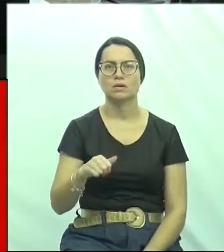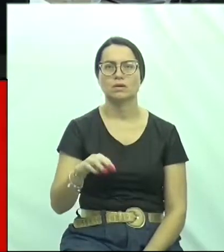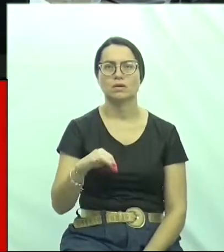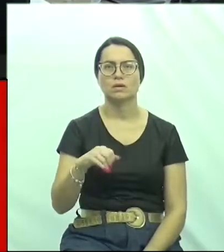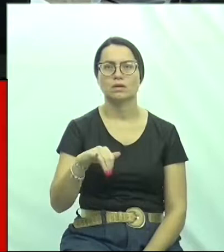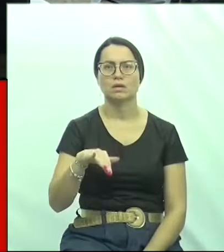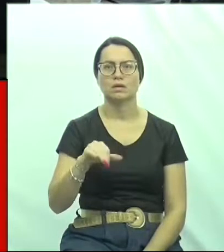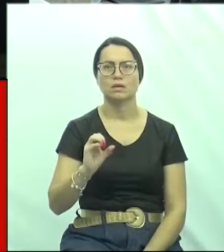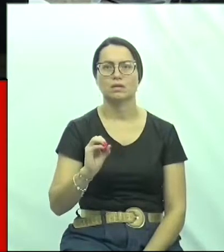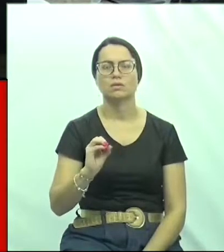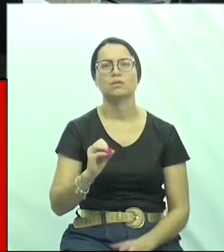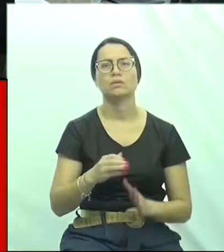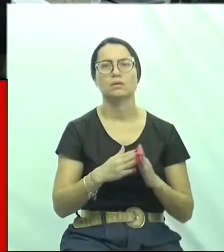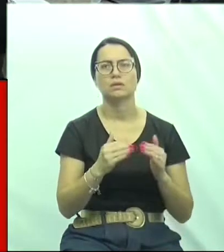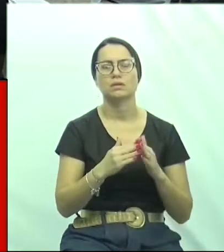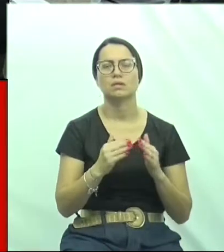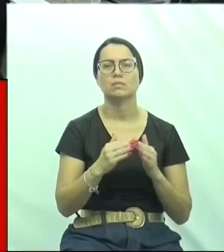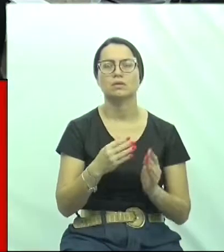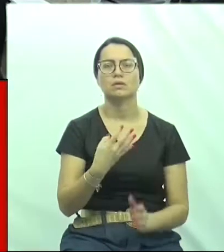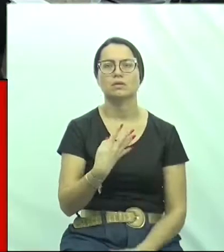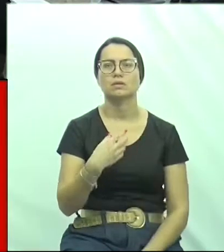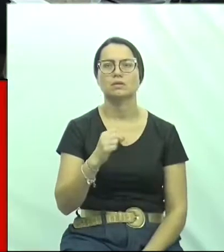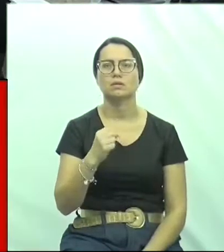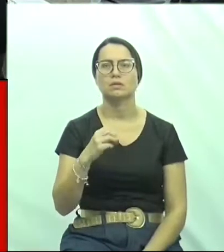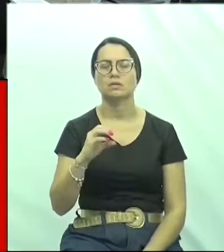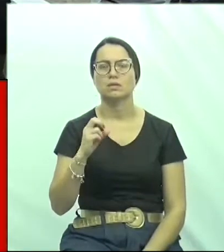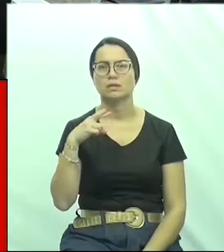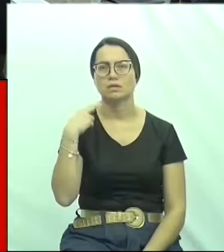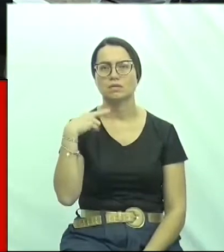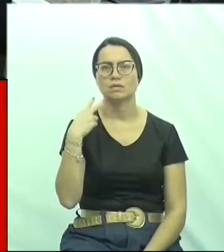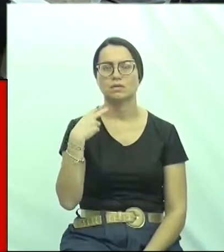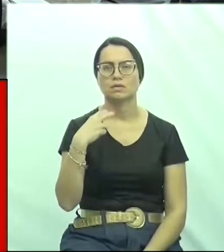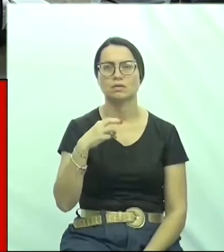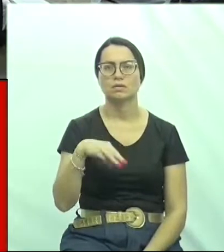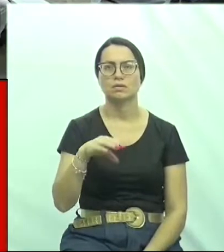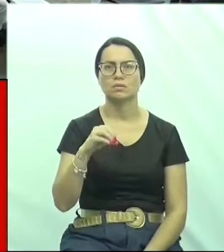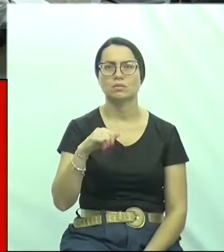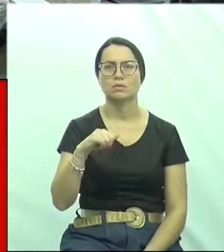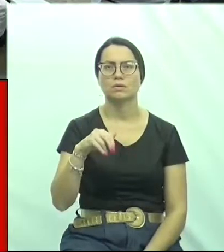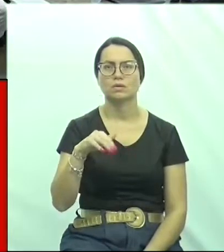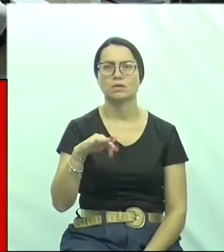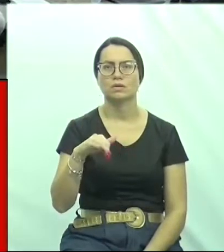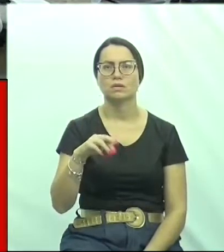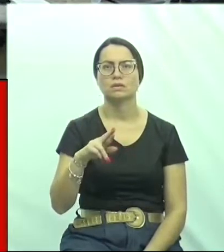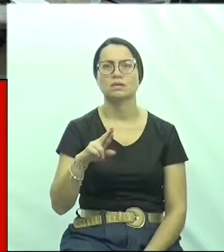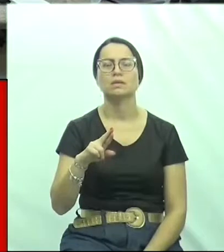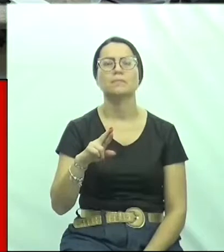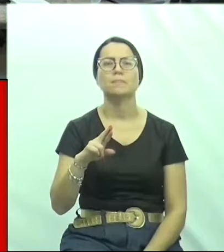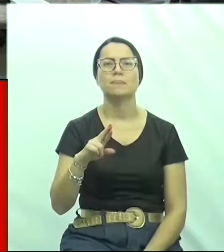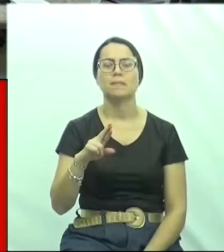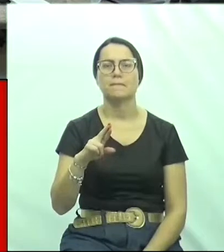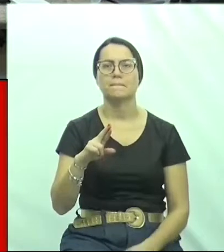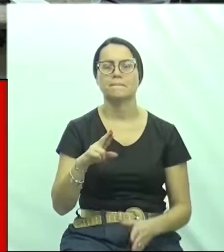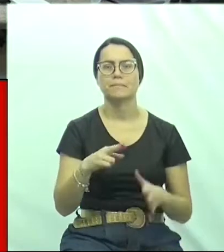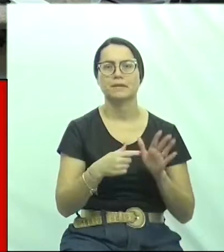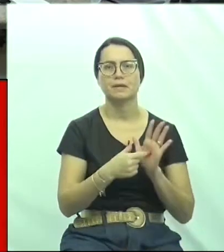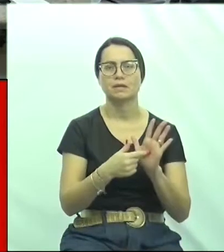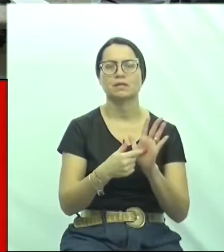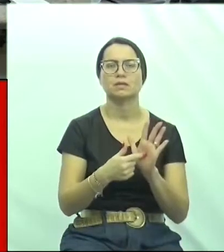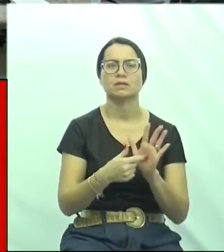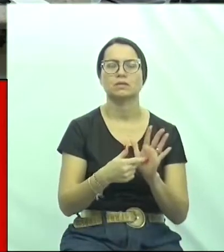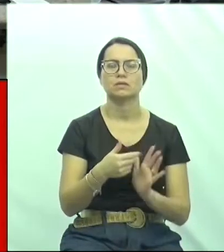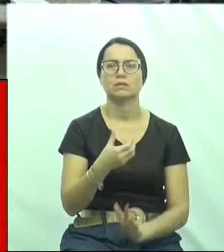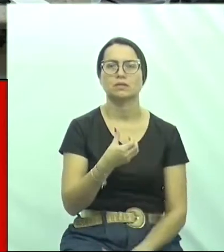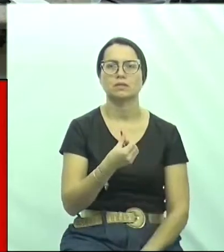Oliveira. Requerimento número 480/22, de autoria do vereador Moacir Dajori. Indicações número 671/22